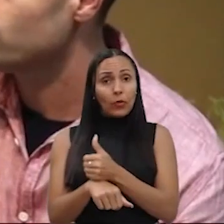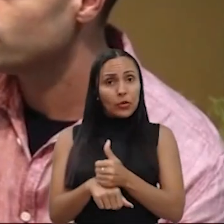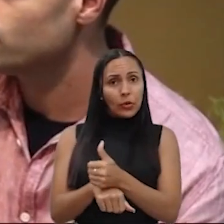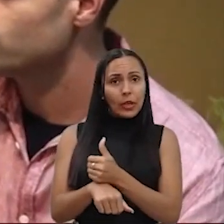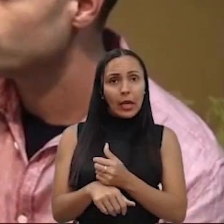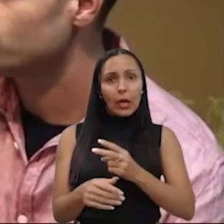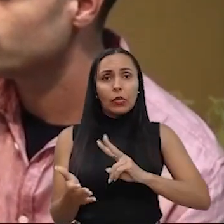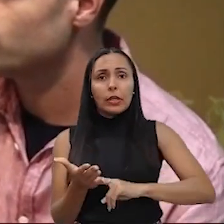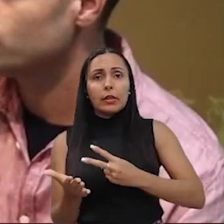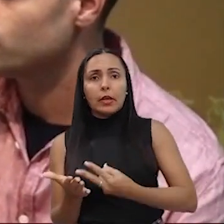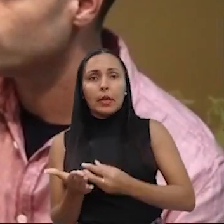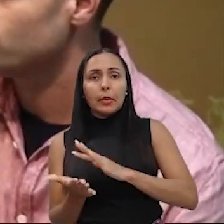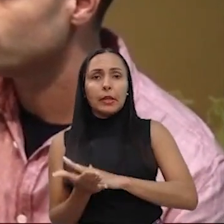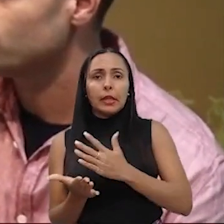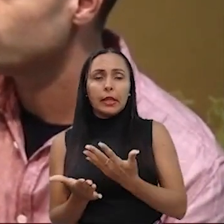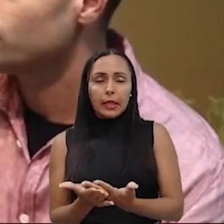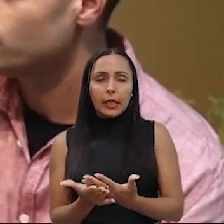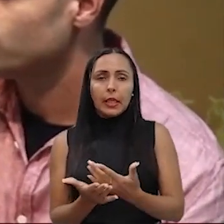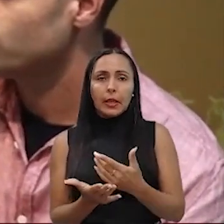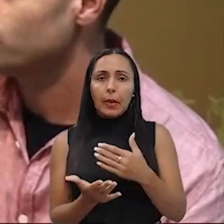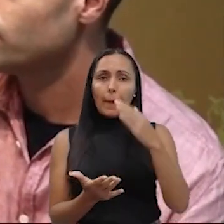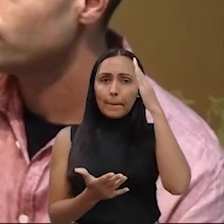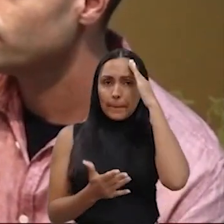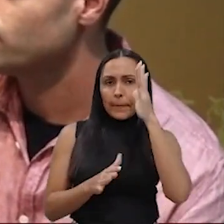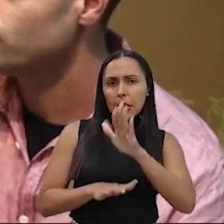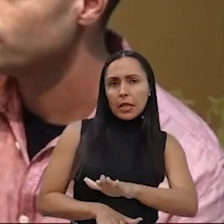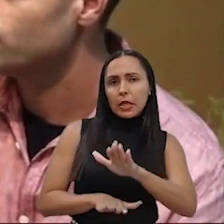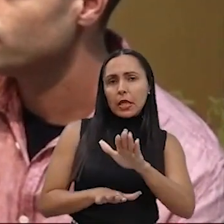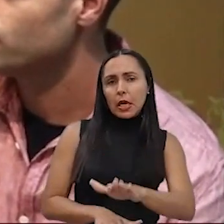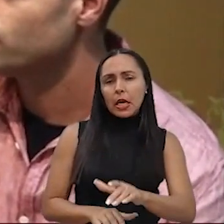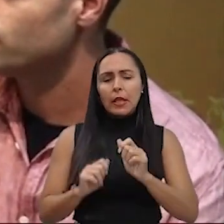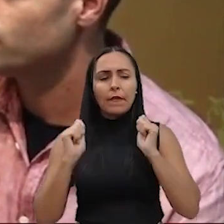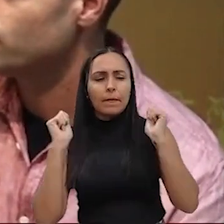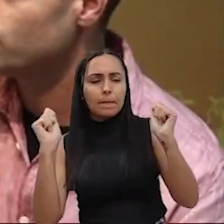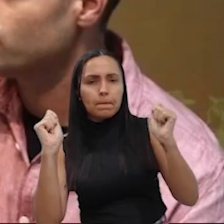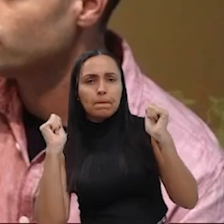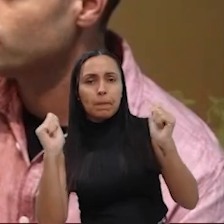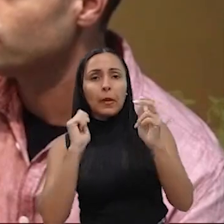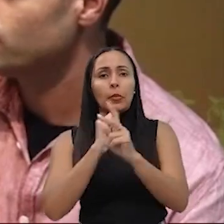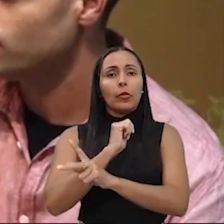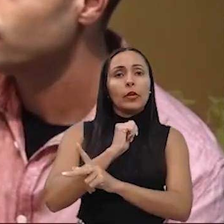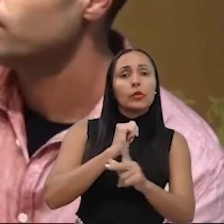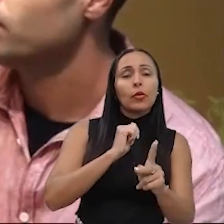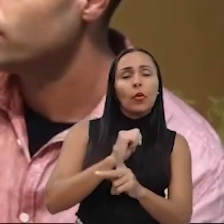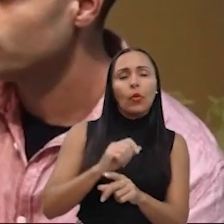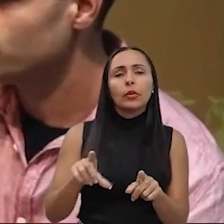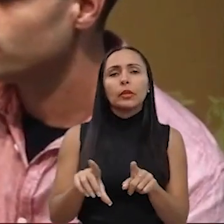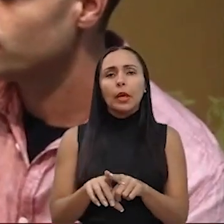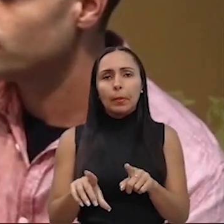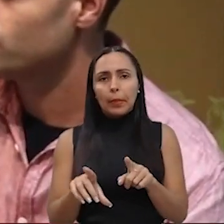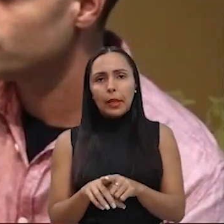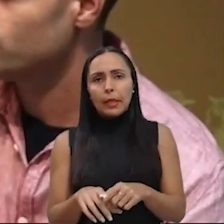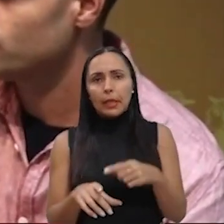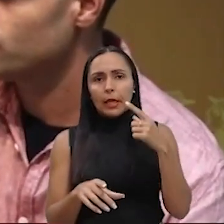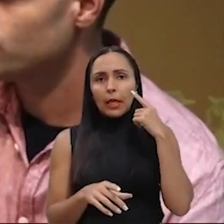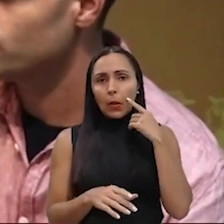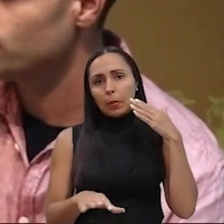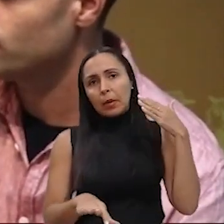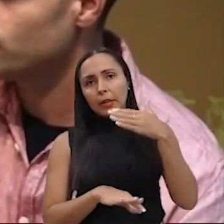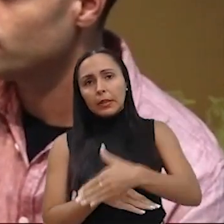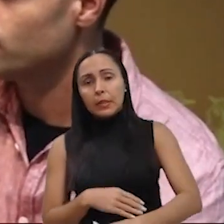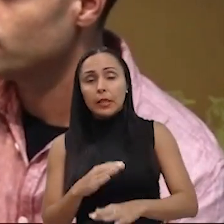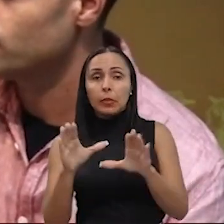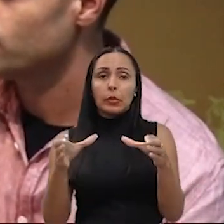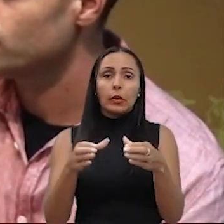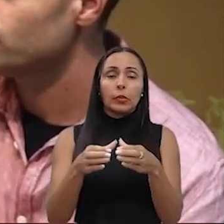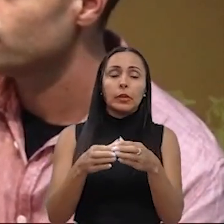Libras, militante, professor, e aí estou também mergulhado na comunidade surda, em torno